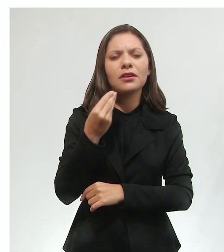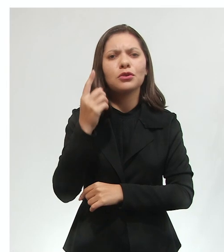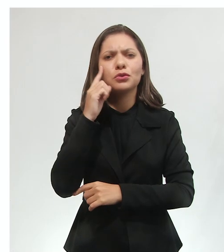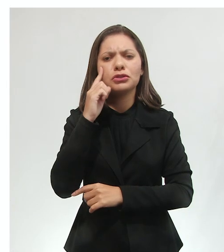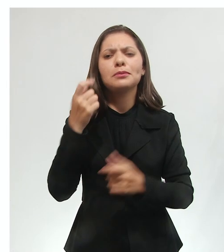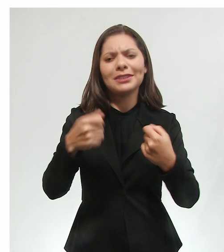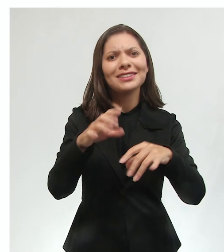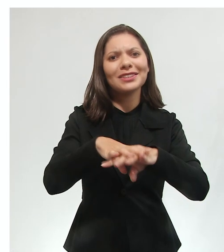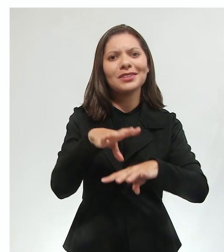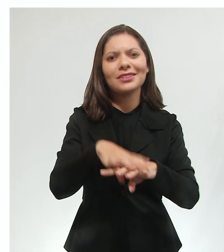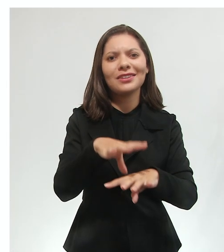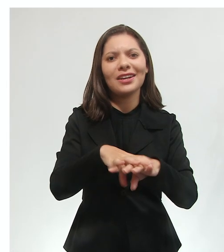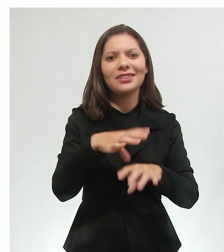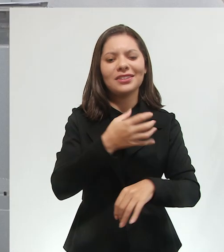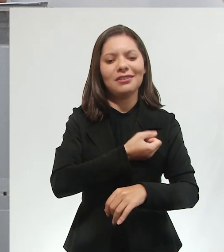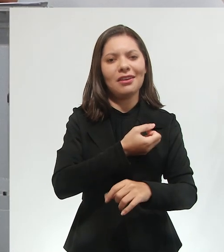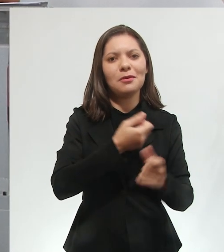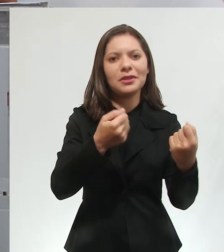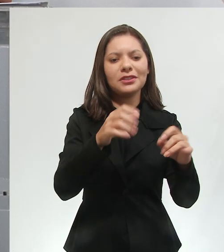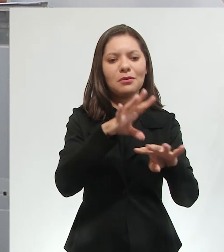cotidianas. Então, vamos lá.